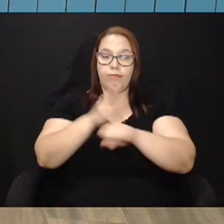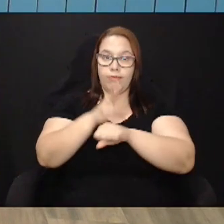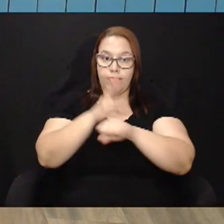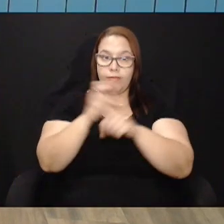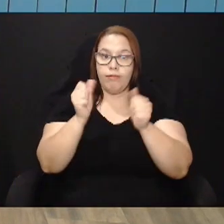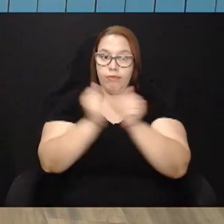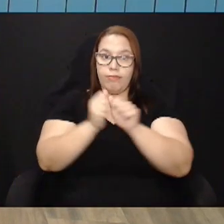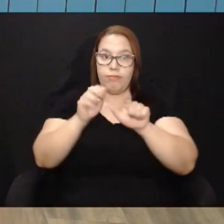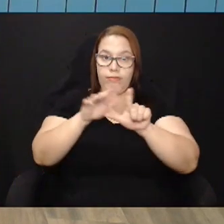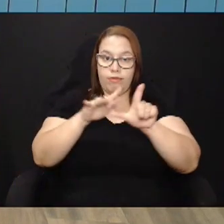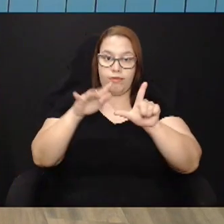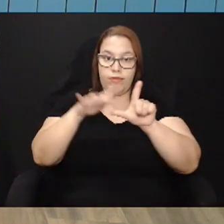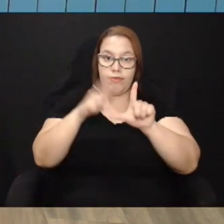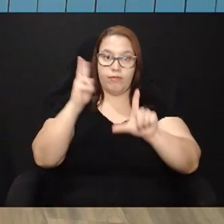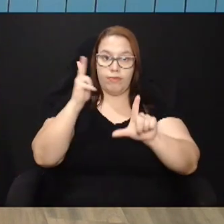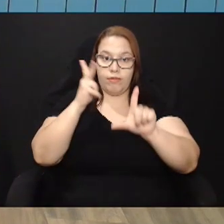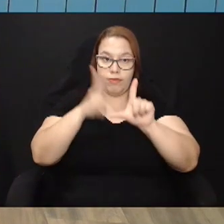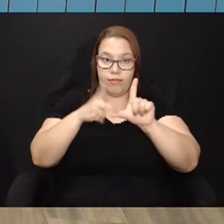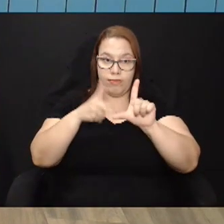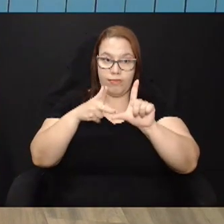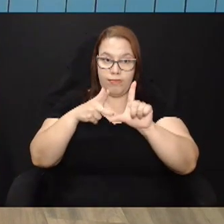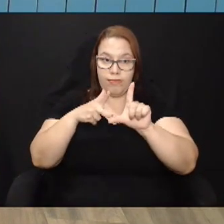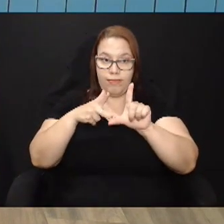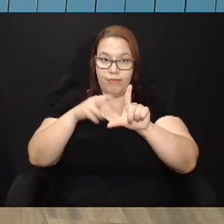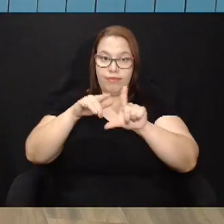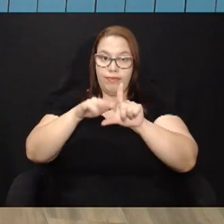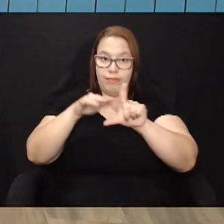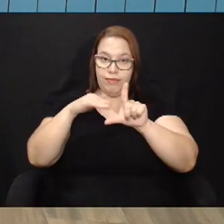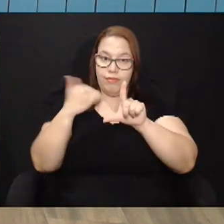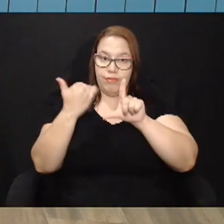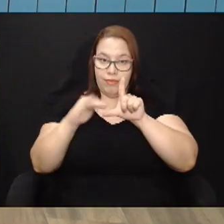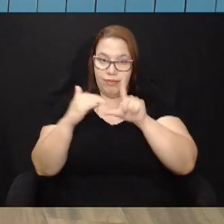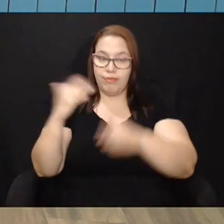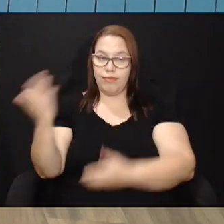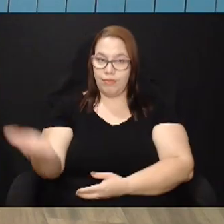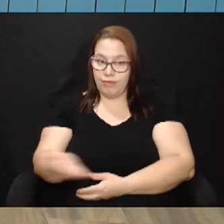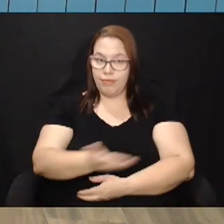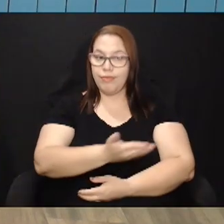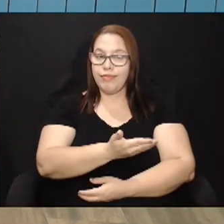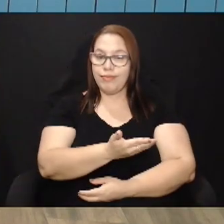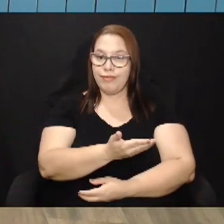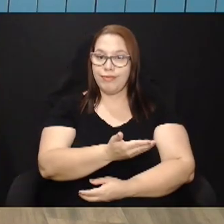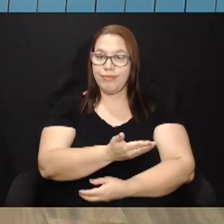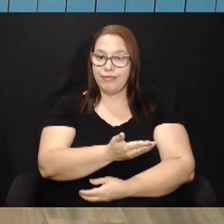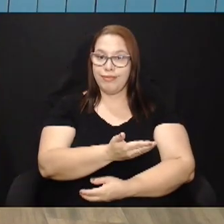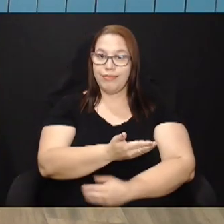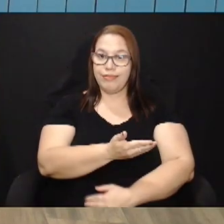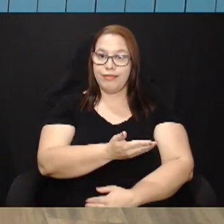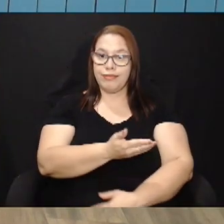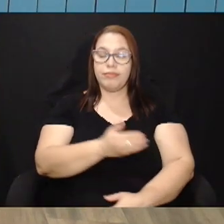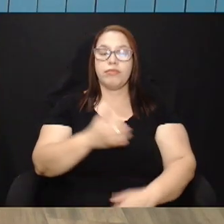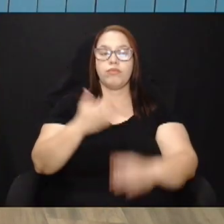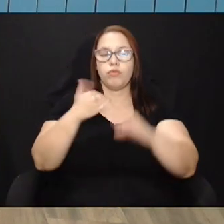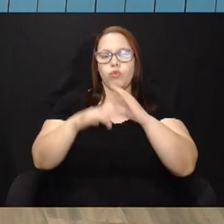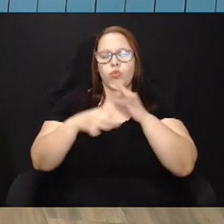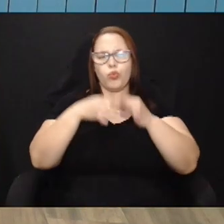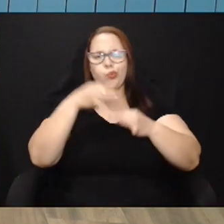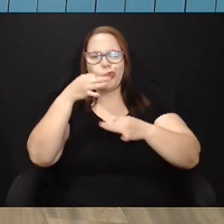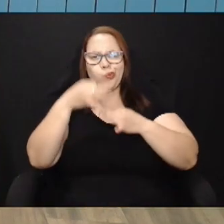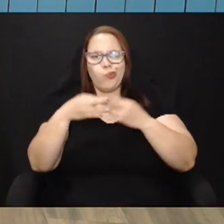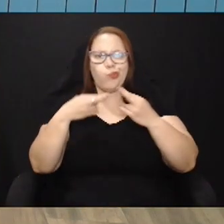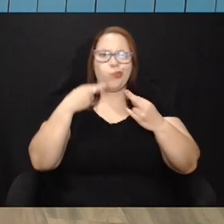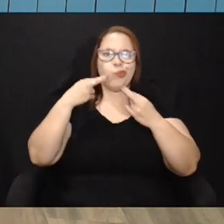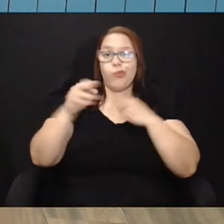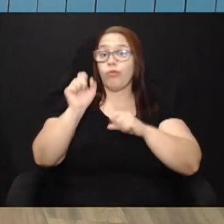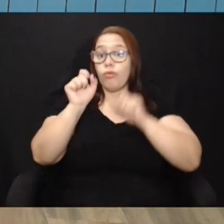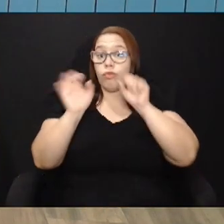com a câmera do seu celular, você também tem acesso ao nosso WhatsApp e aí você pode mandar o seu elogio, uma crítica